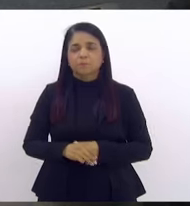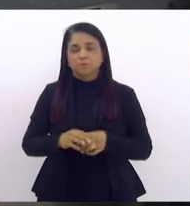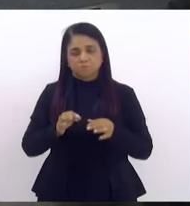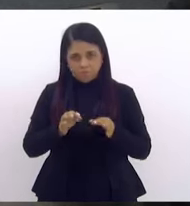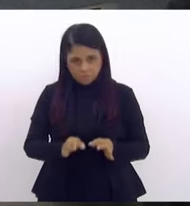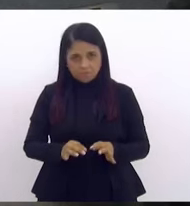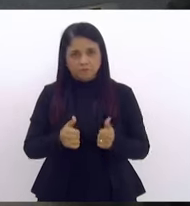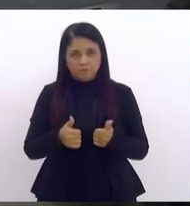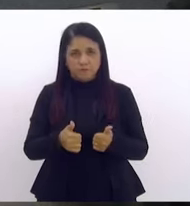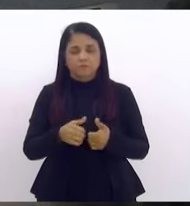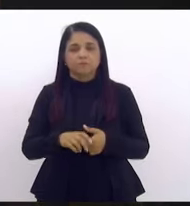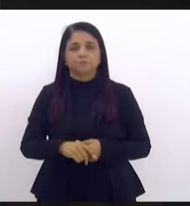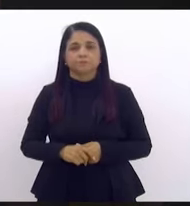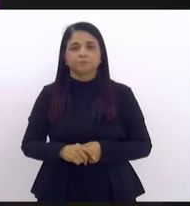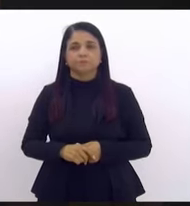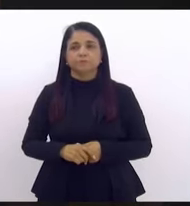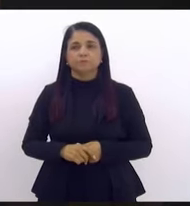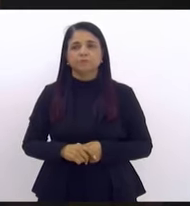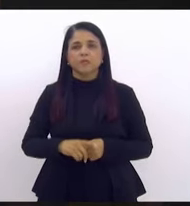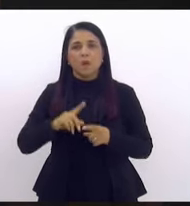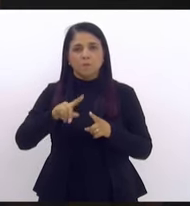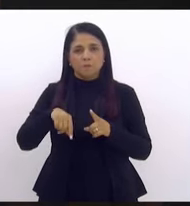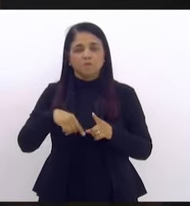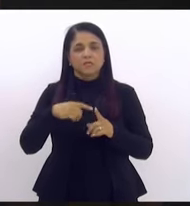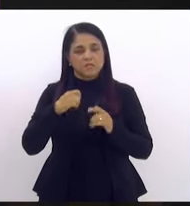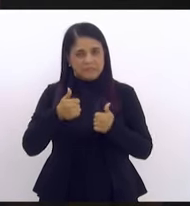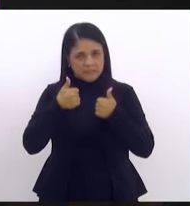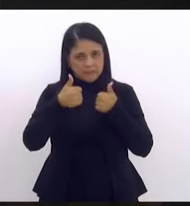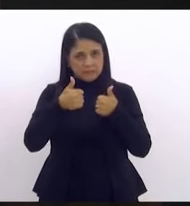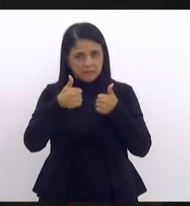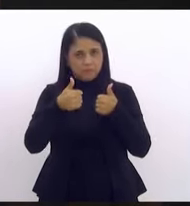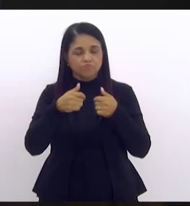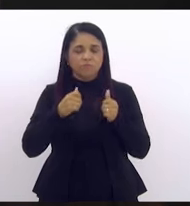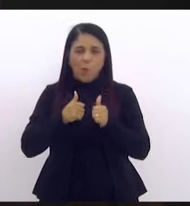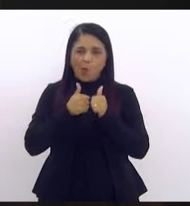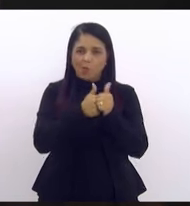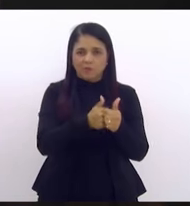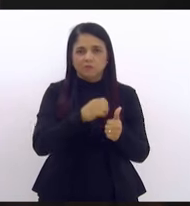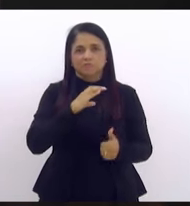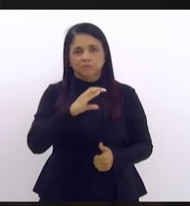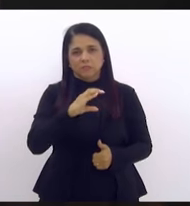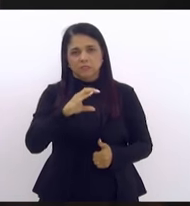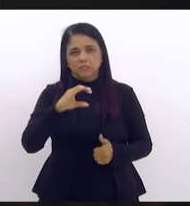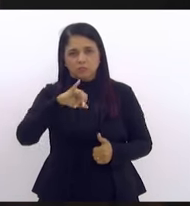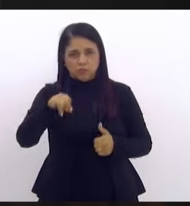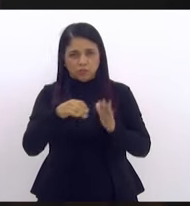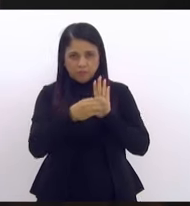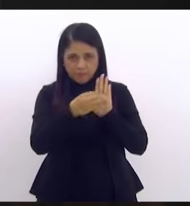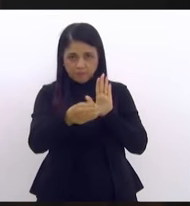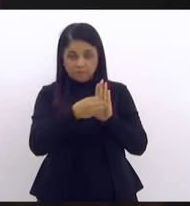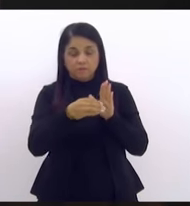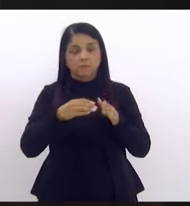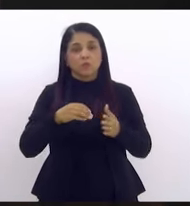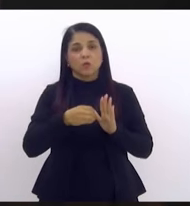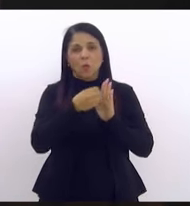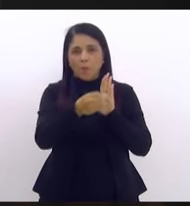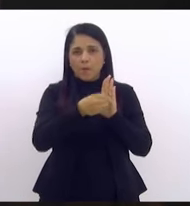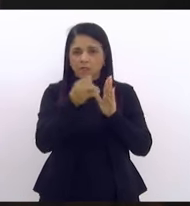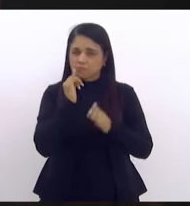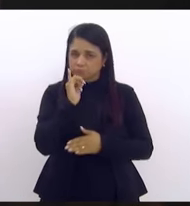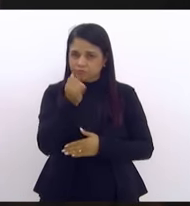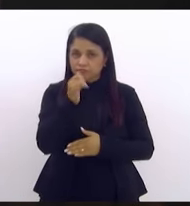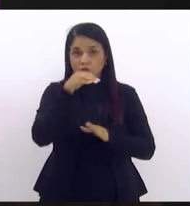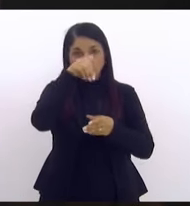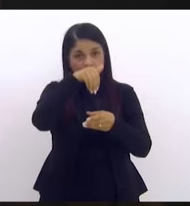Perfeito. Está fazendo sinal de positivo, acompanhando o parecer da CCJ. Com os pareceres emitidos,